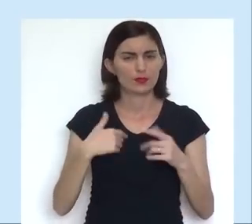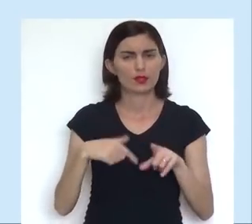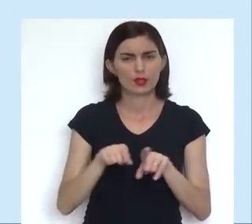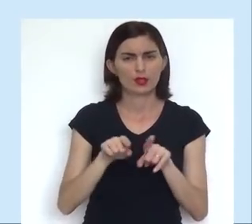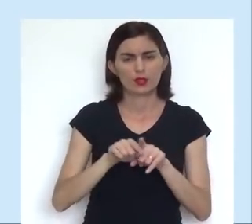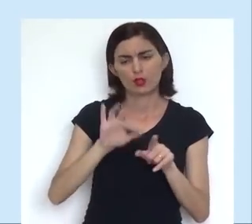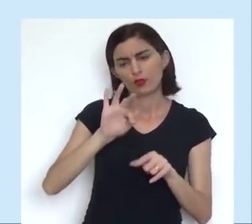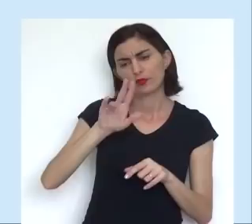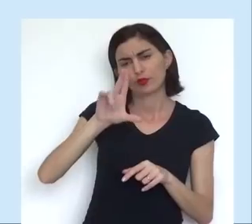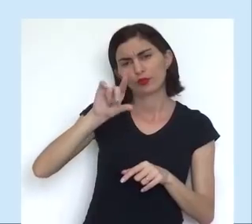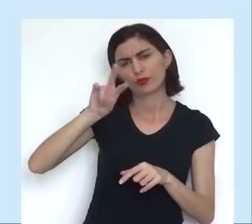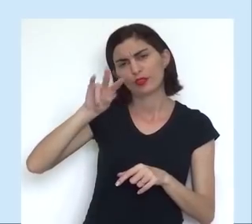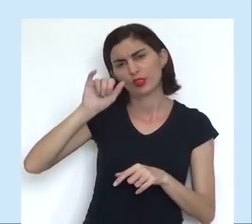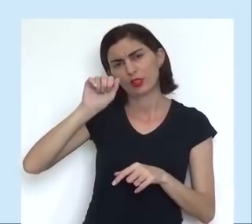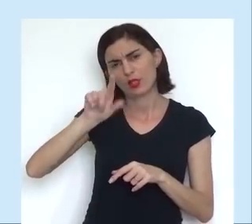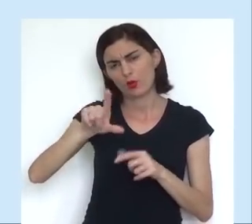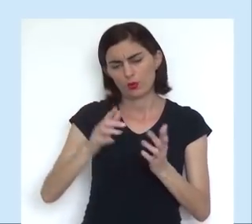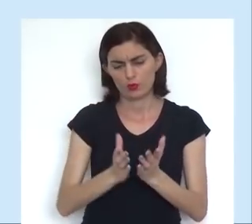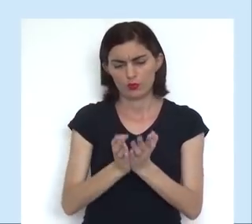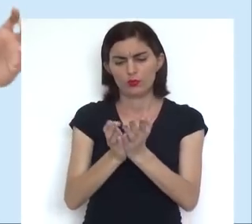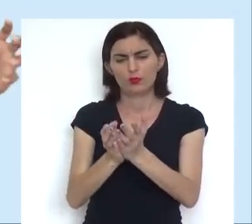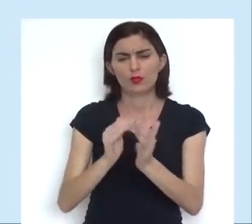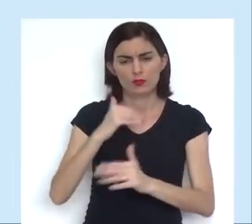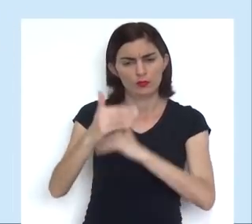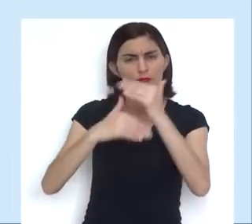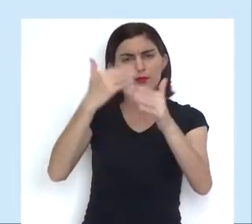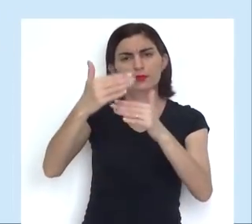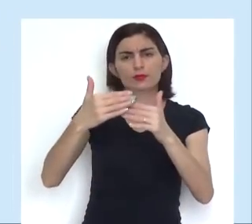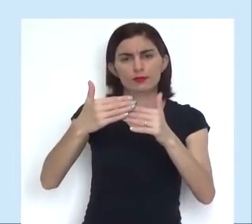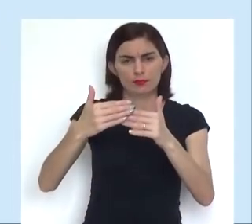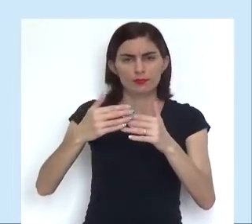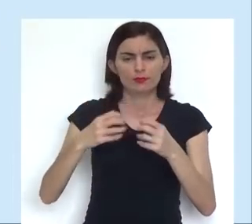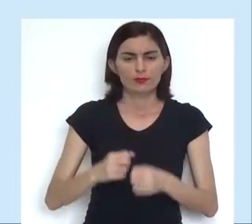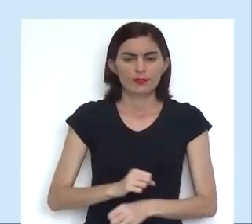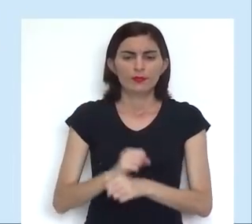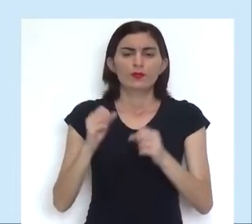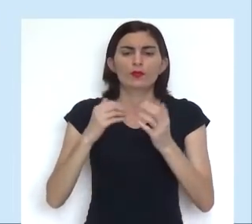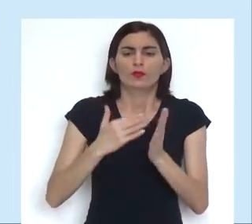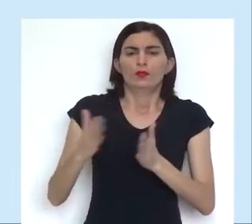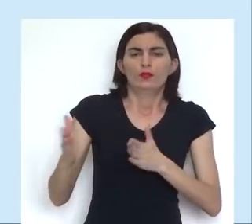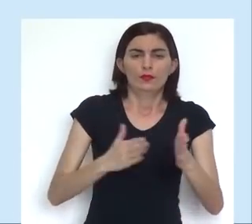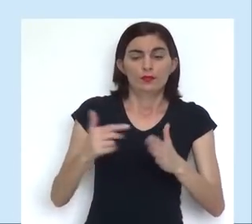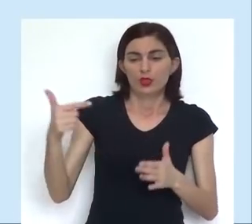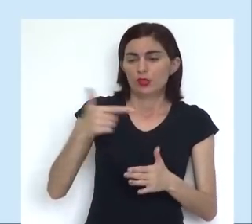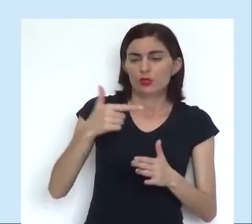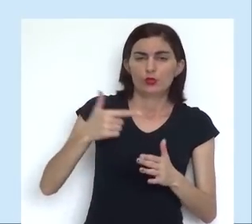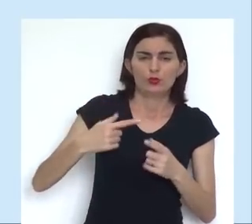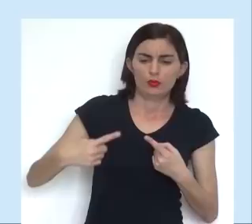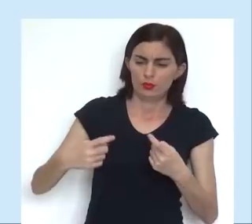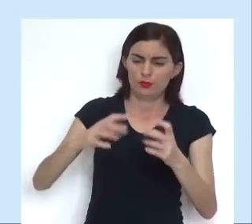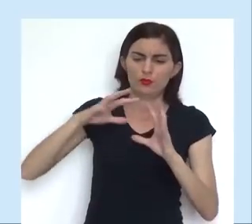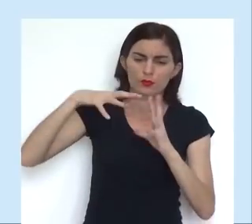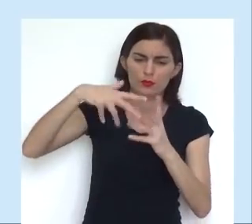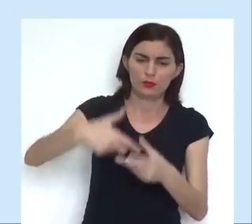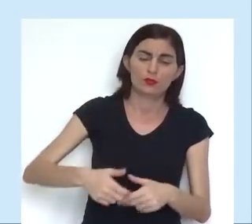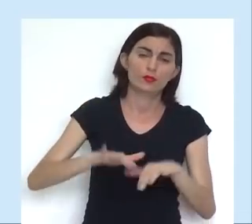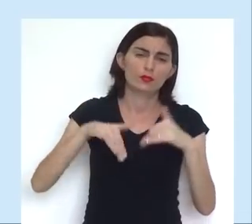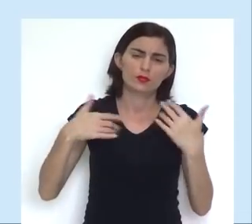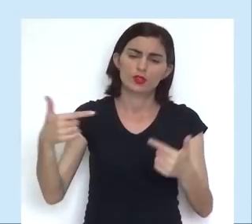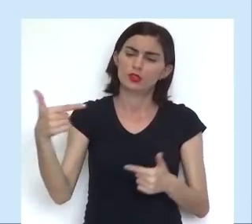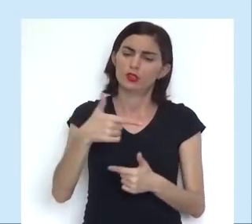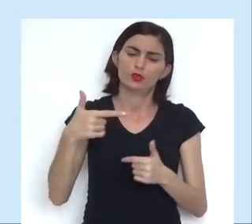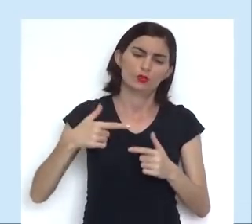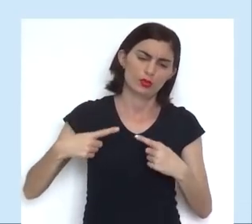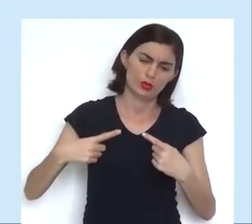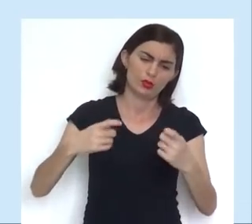meio de transporte fluvial, gente, ele vai ter uma grande evolução, vai ter um grande boom no período da Segunda Guerra Mundial. Tá? Então, a